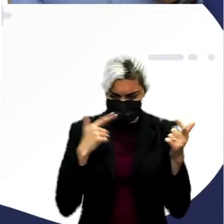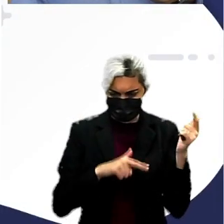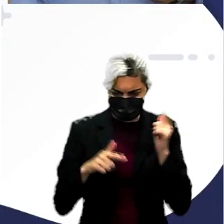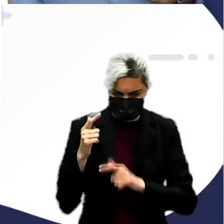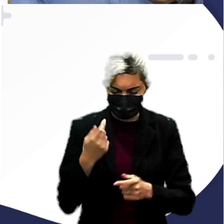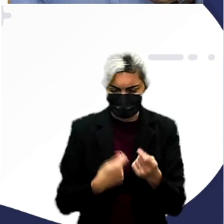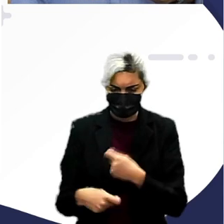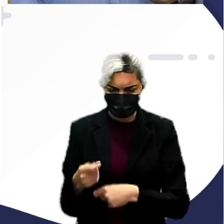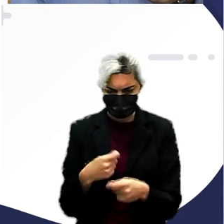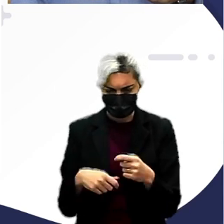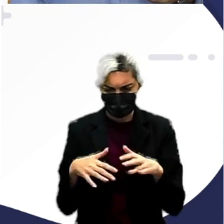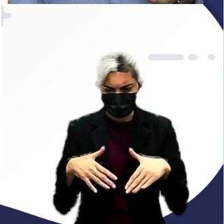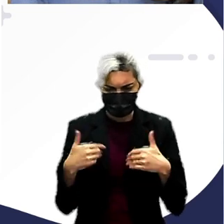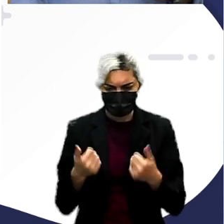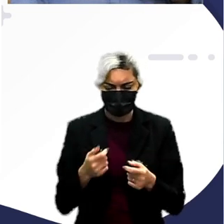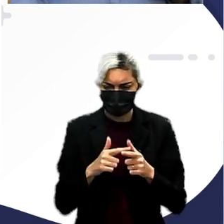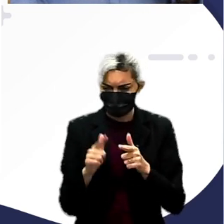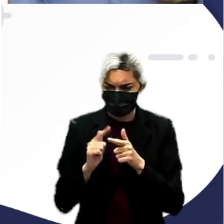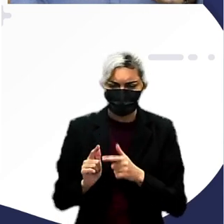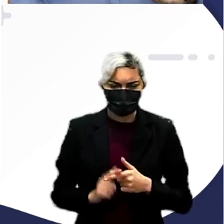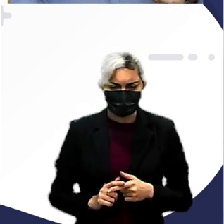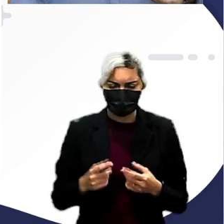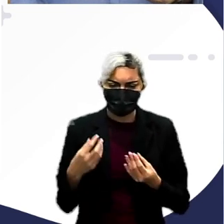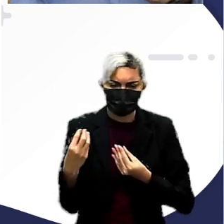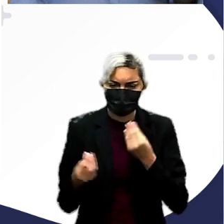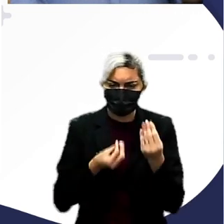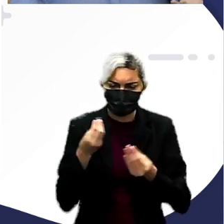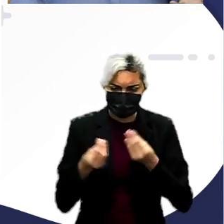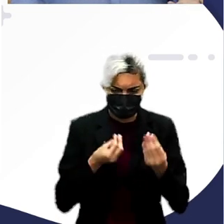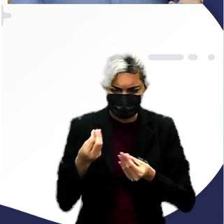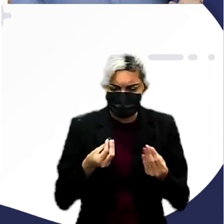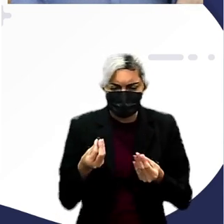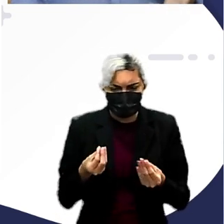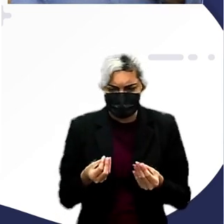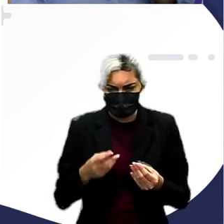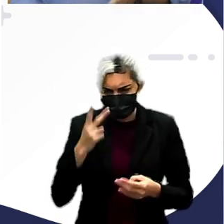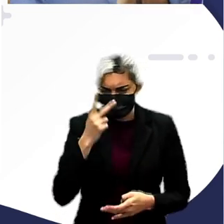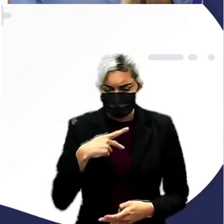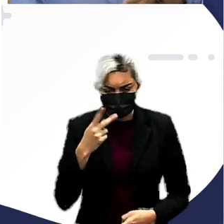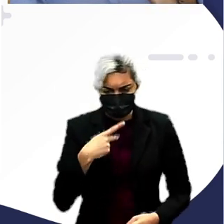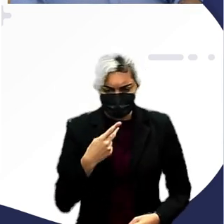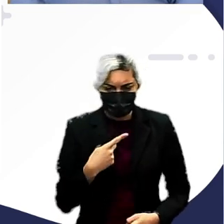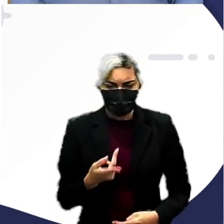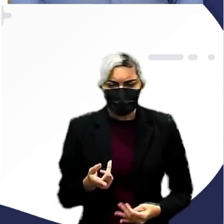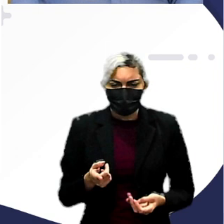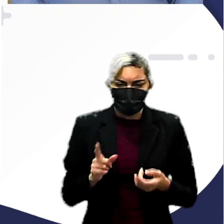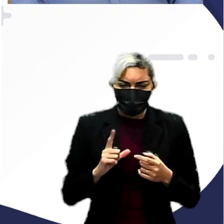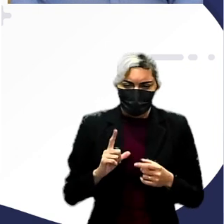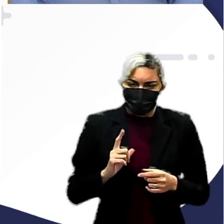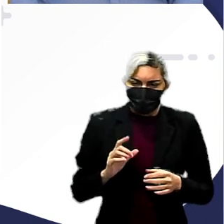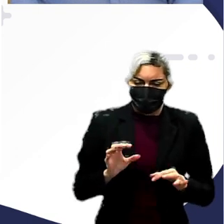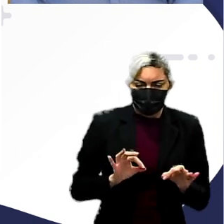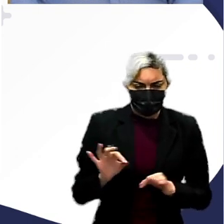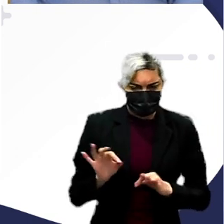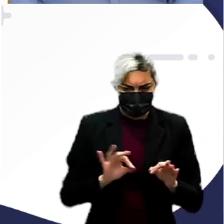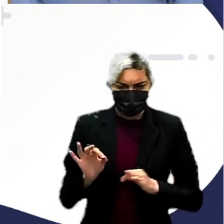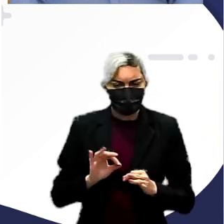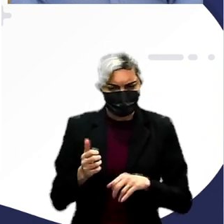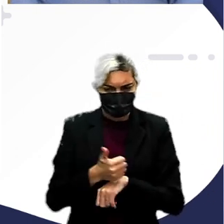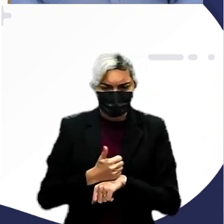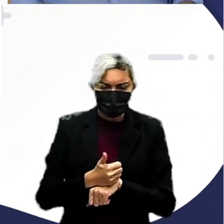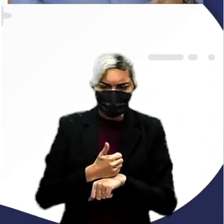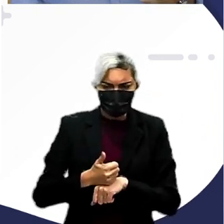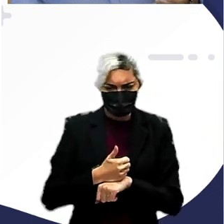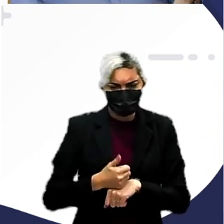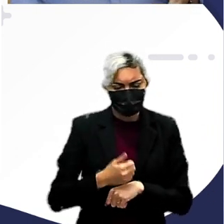administrar melhor esses problemas, tanto quanto a questão de ordem pessoal, quanto na questão de ordem